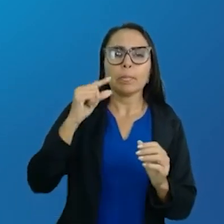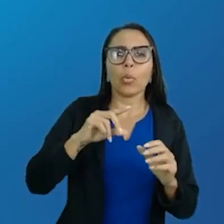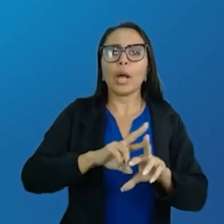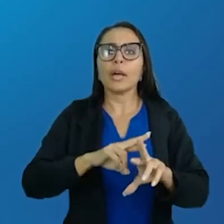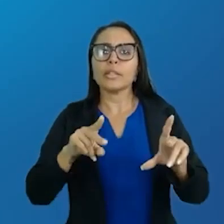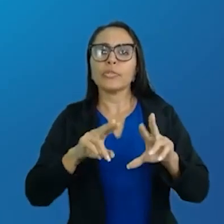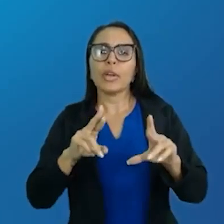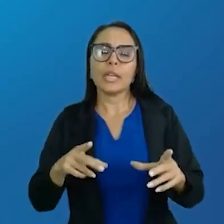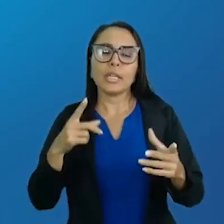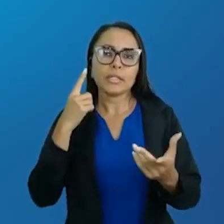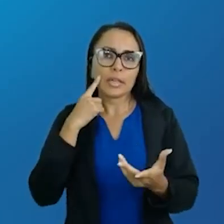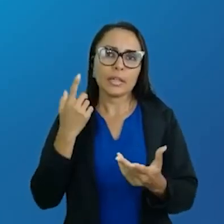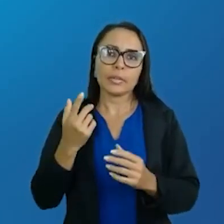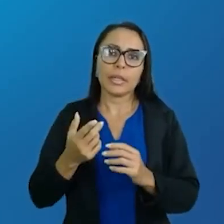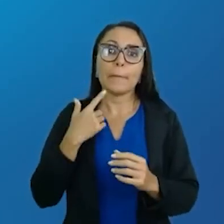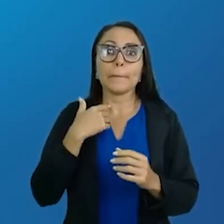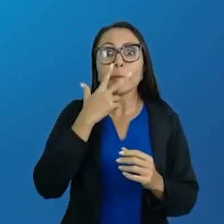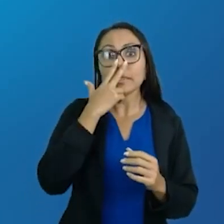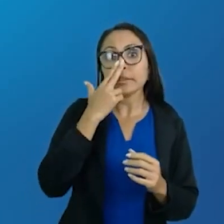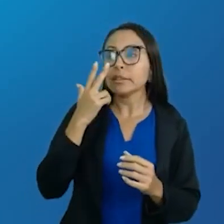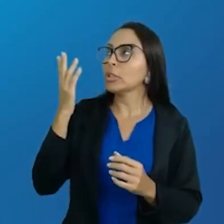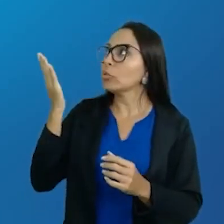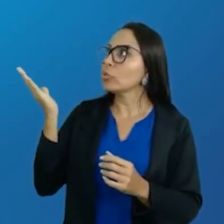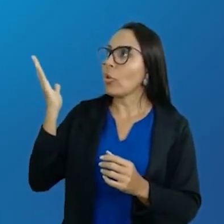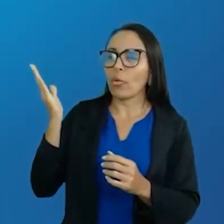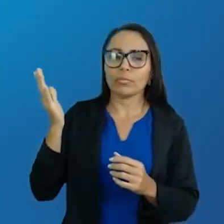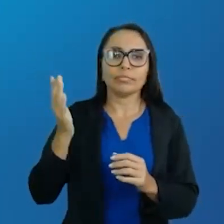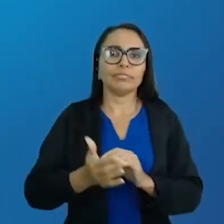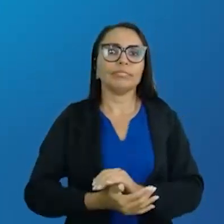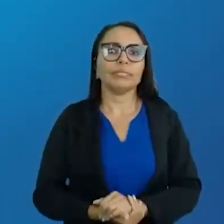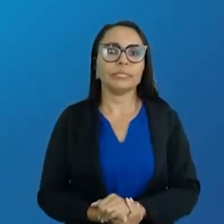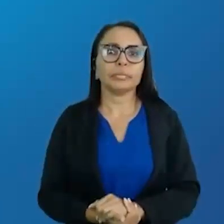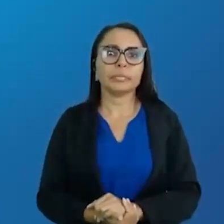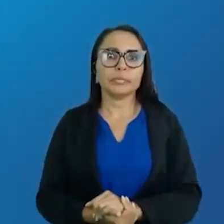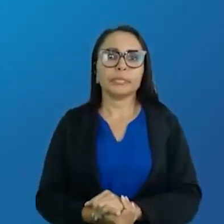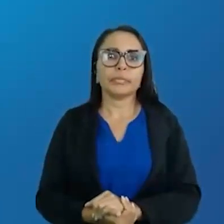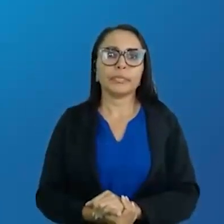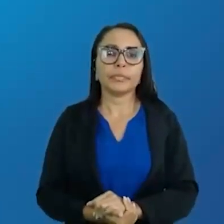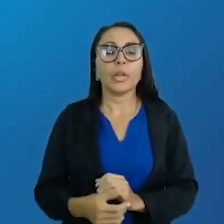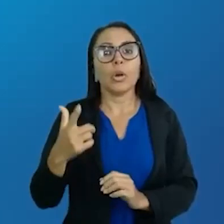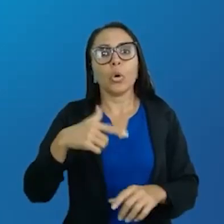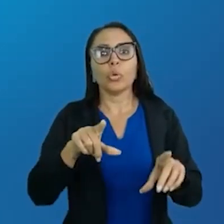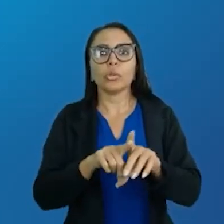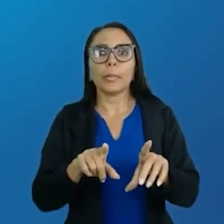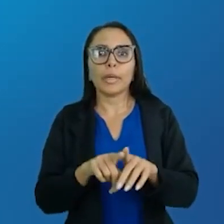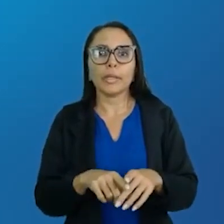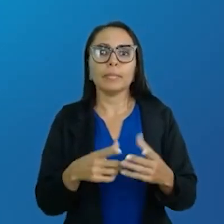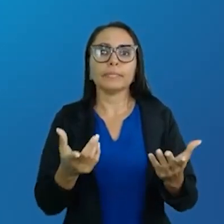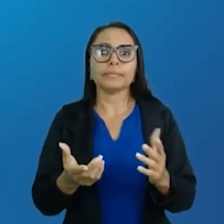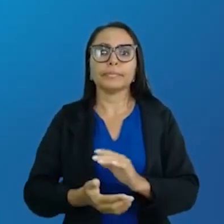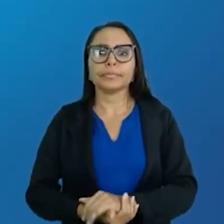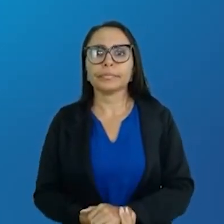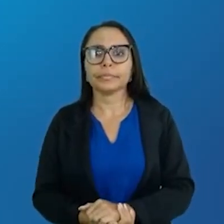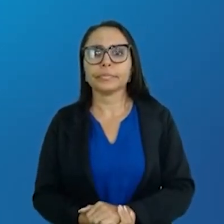elementos iguais, ou elementos muito parecidos, por cor, forma e dimensão. Outro exemplo, que é um pouco parecido também